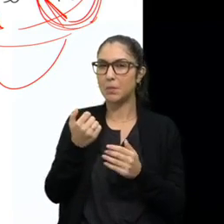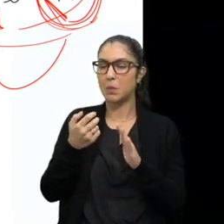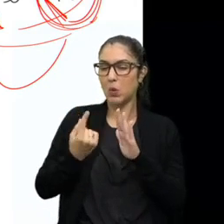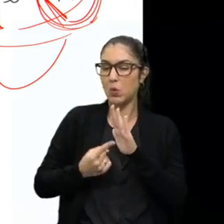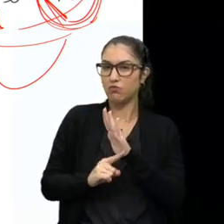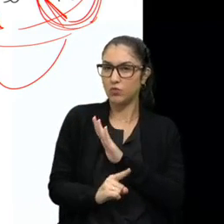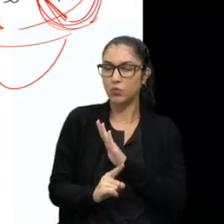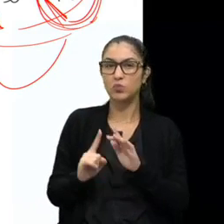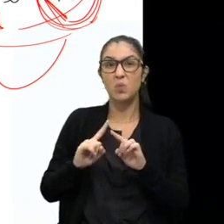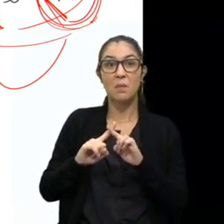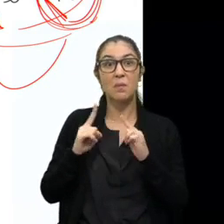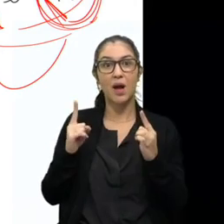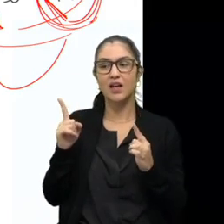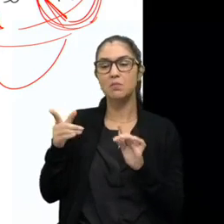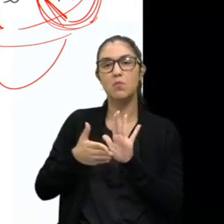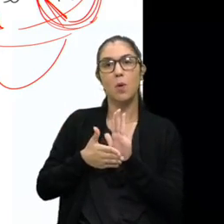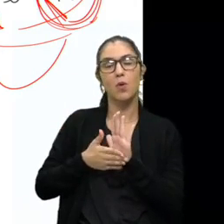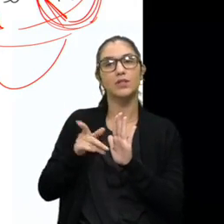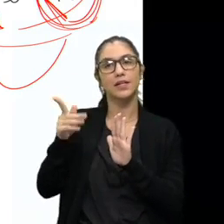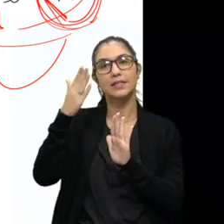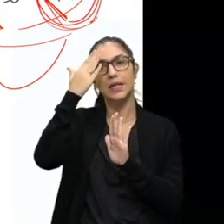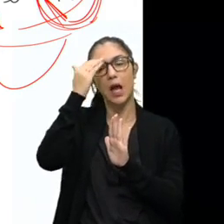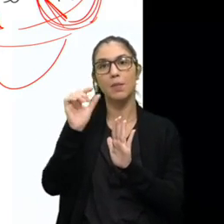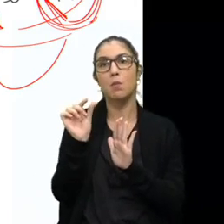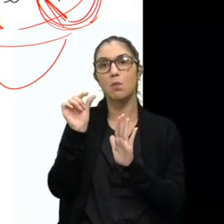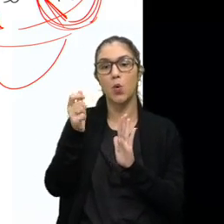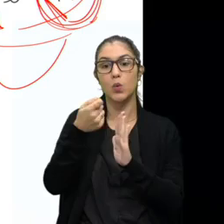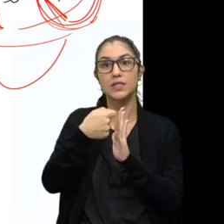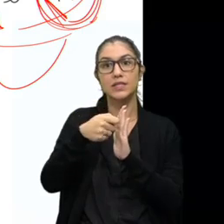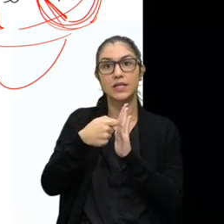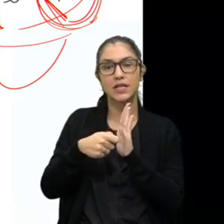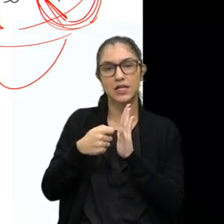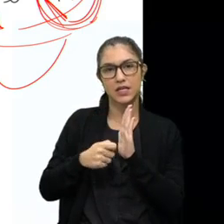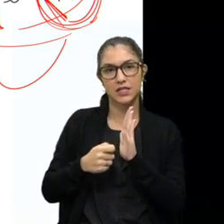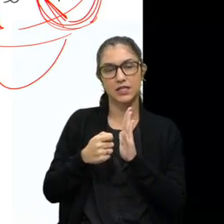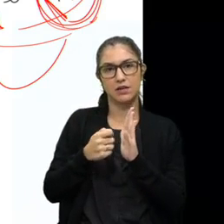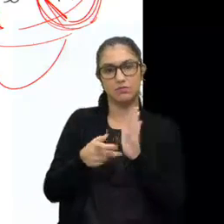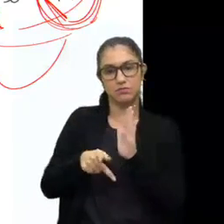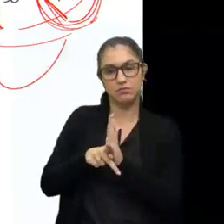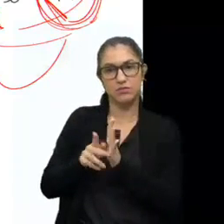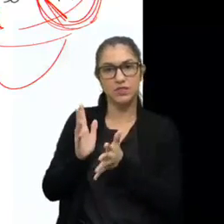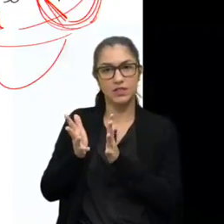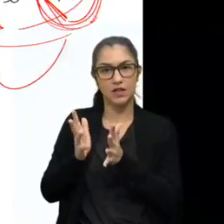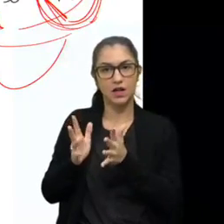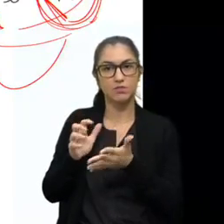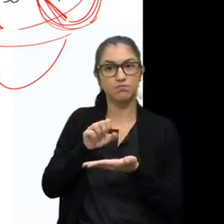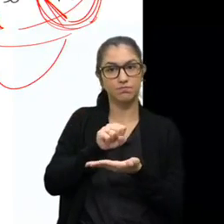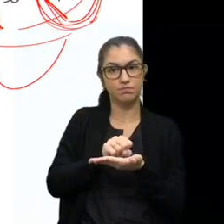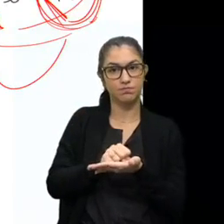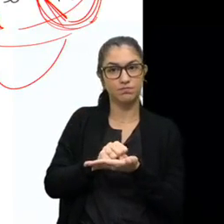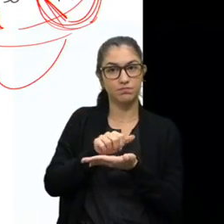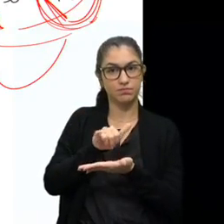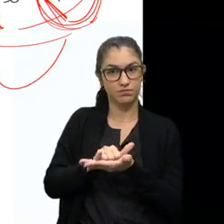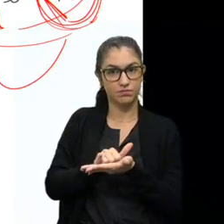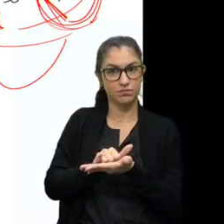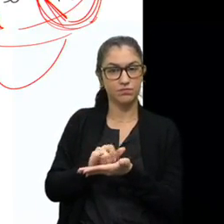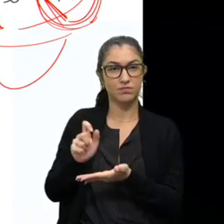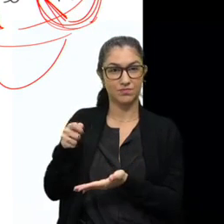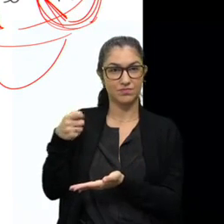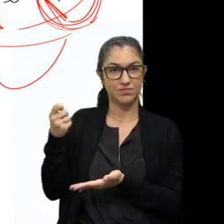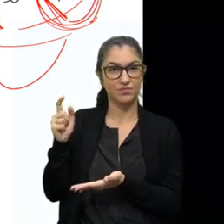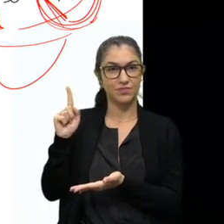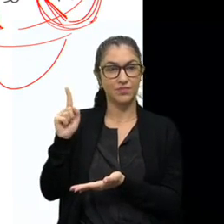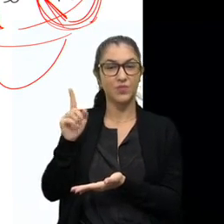profundo, mas a proposta é que o surdo tenha acesso à escrita dos sinais, tá? Então, esse sinalzinho aqui é o que